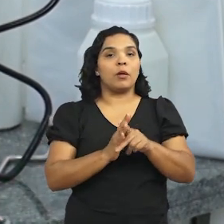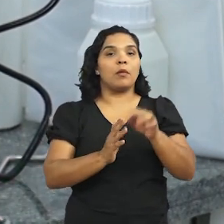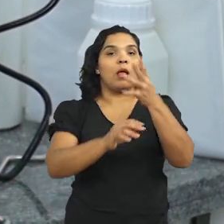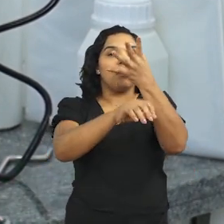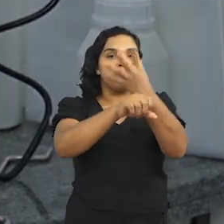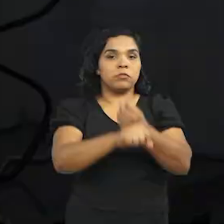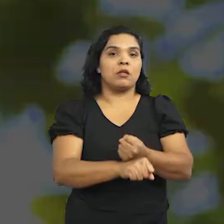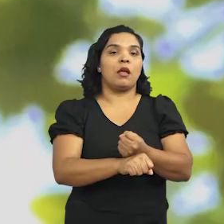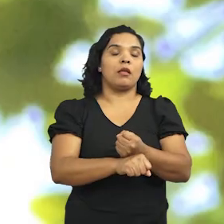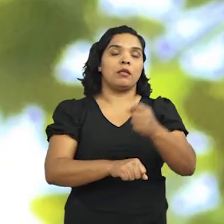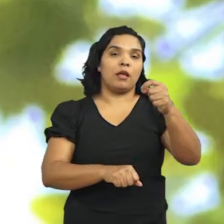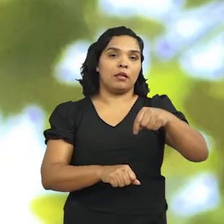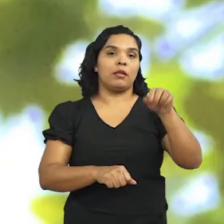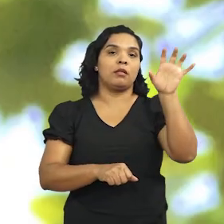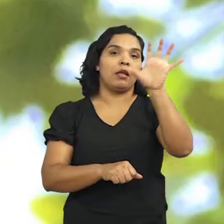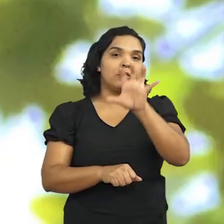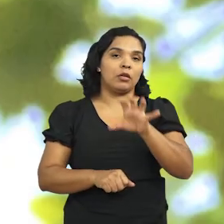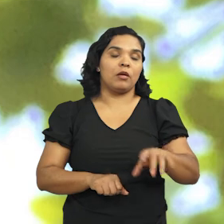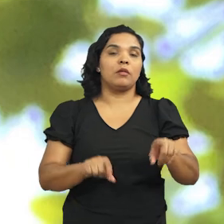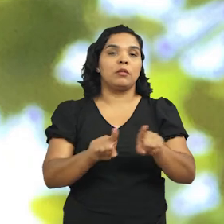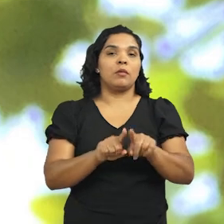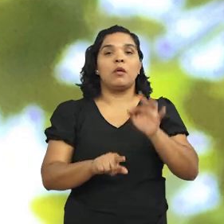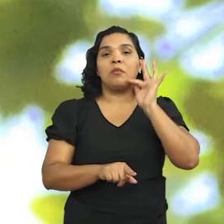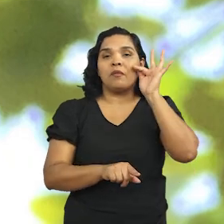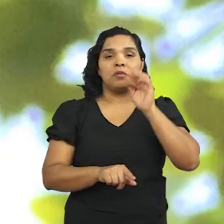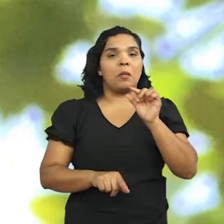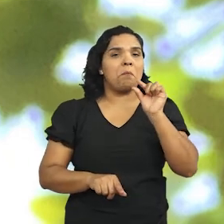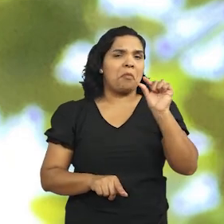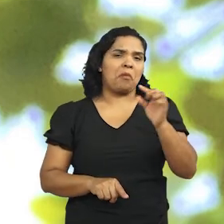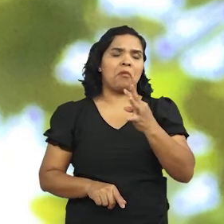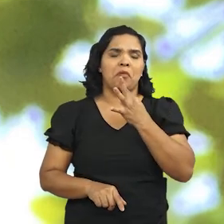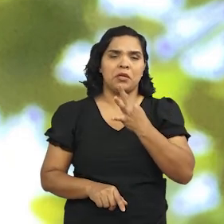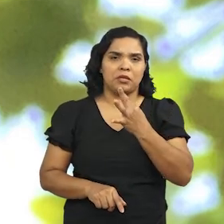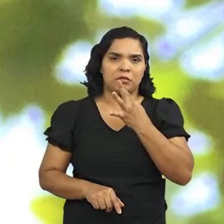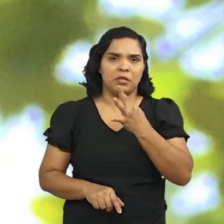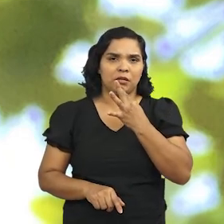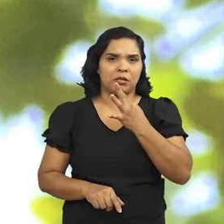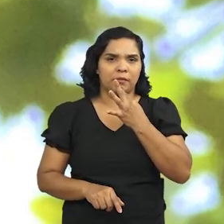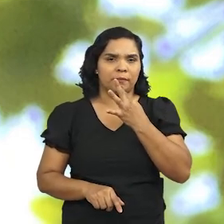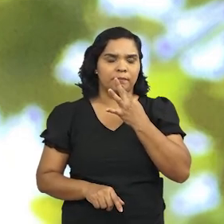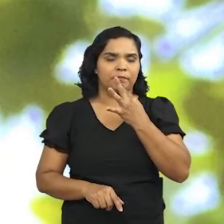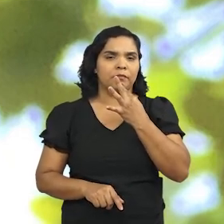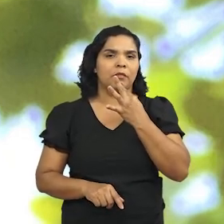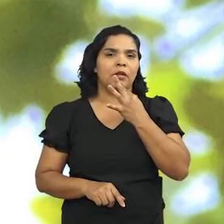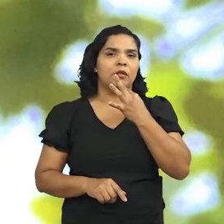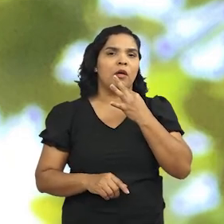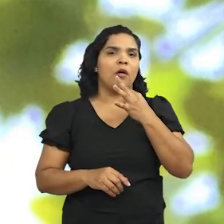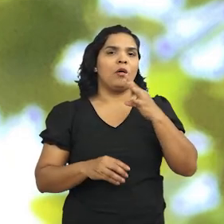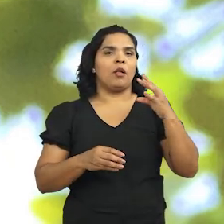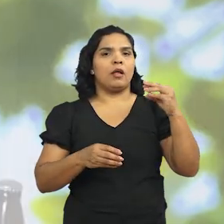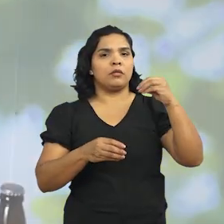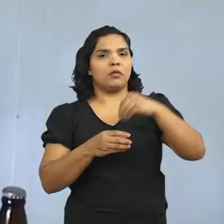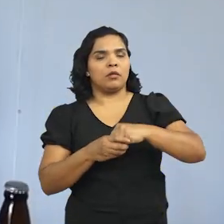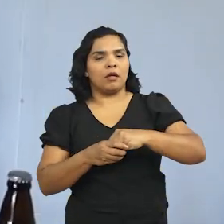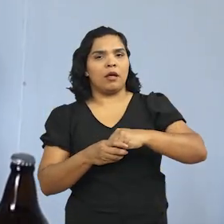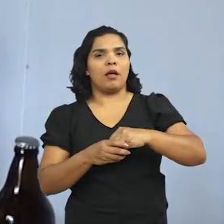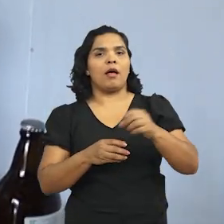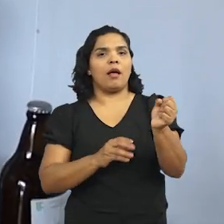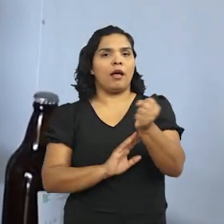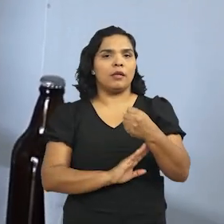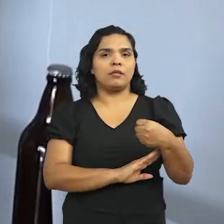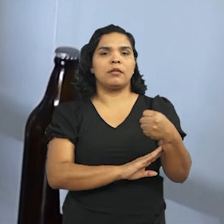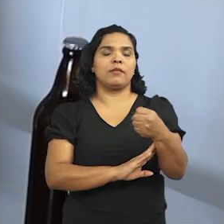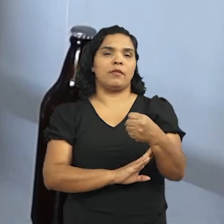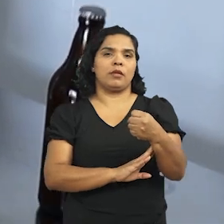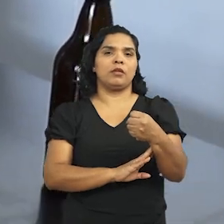é uma fruta do cerrado aqui da nossa região e uma fruta pouco conhecida, né? E aí a gente resolveu